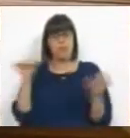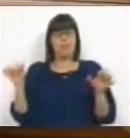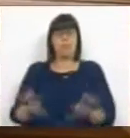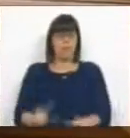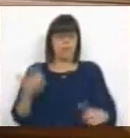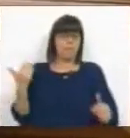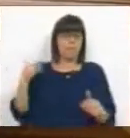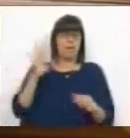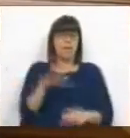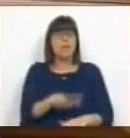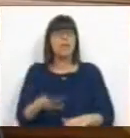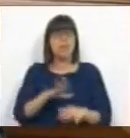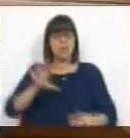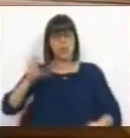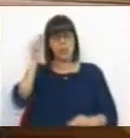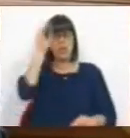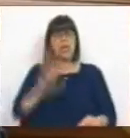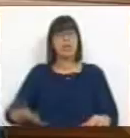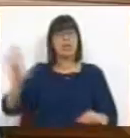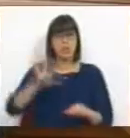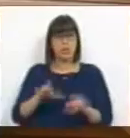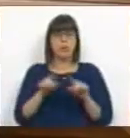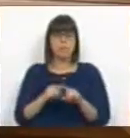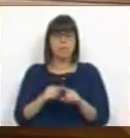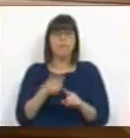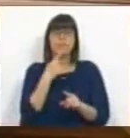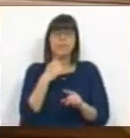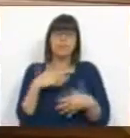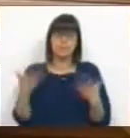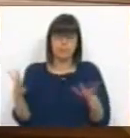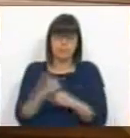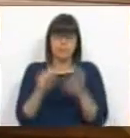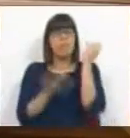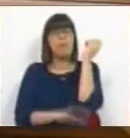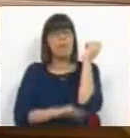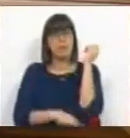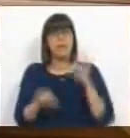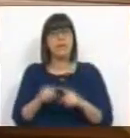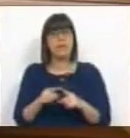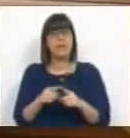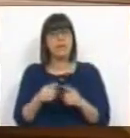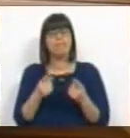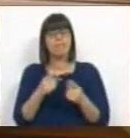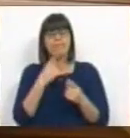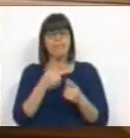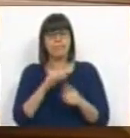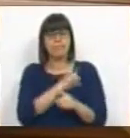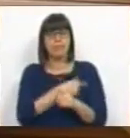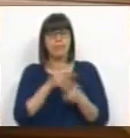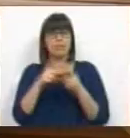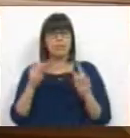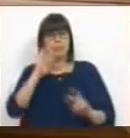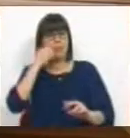ainda mais a situação das regiões do interior. Isto já para não falar da extinção de freguesias, que foi mais uma machadada no poder